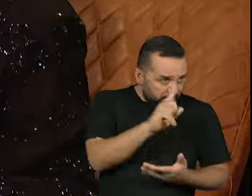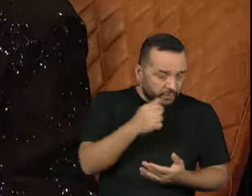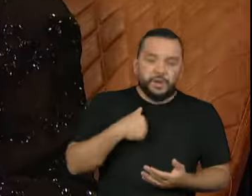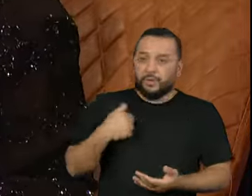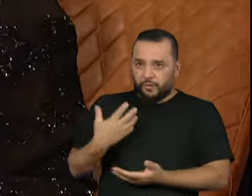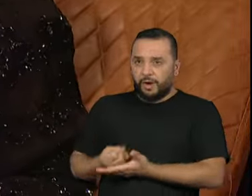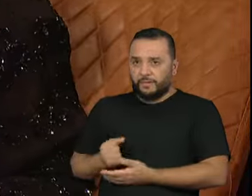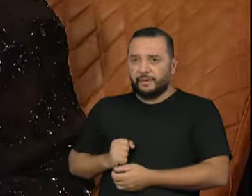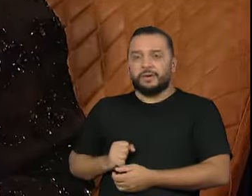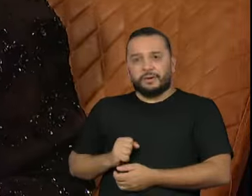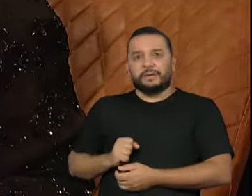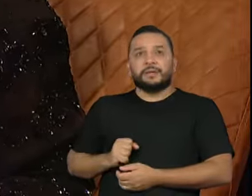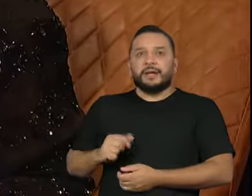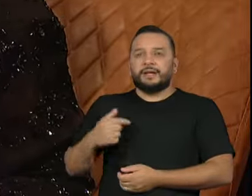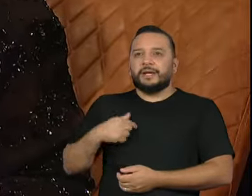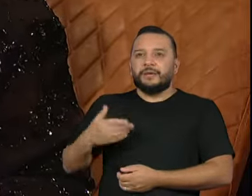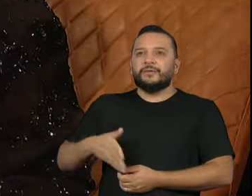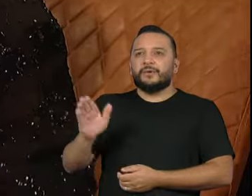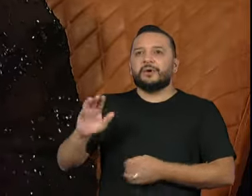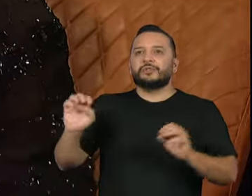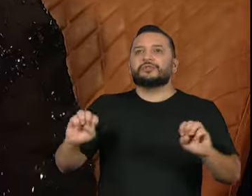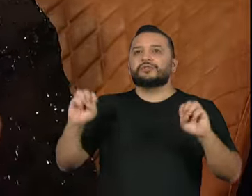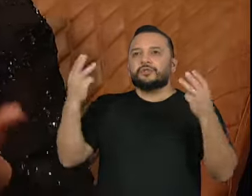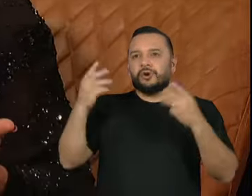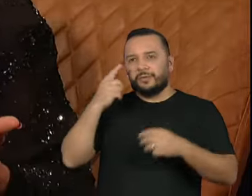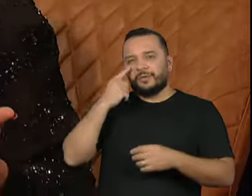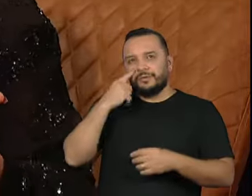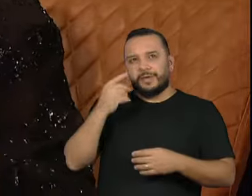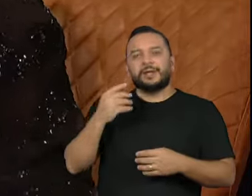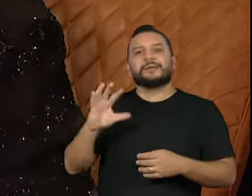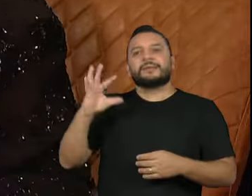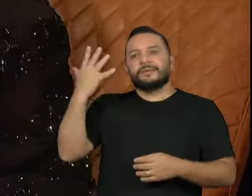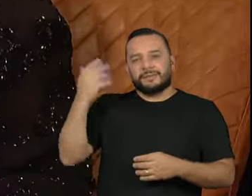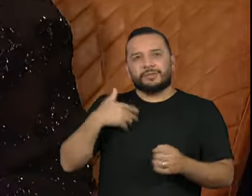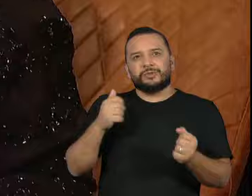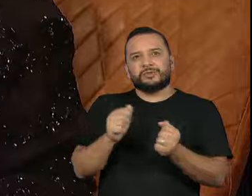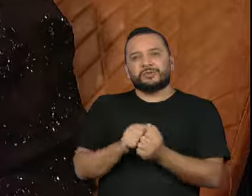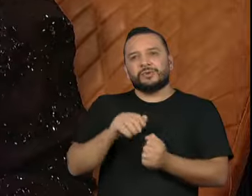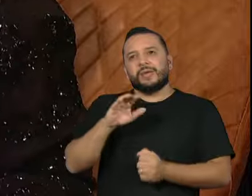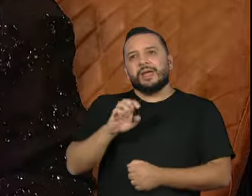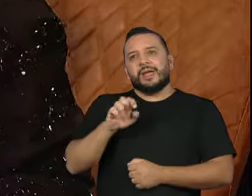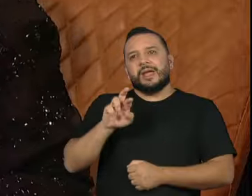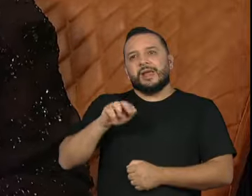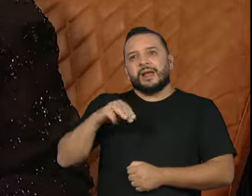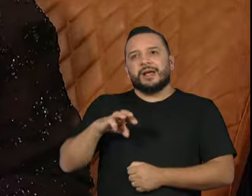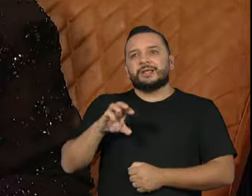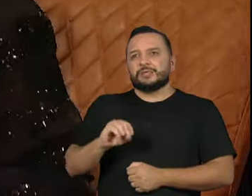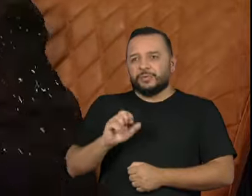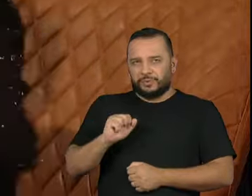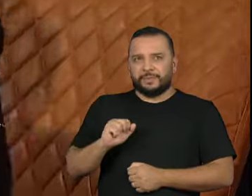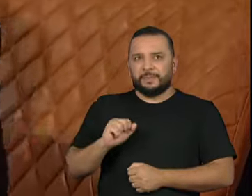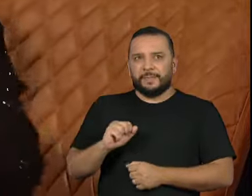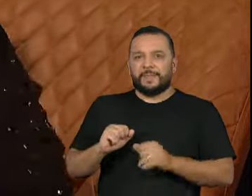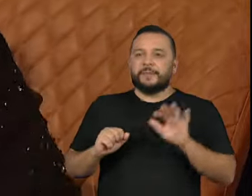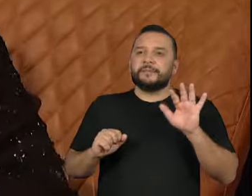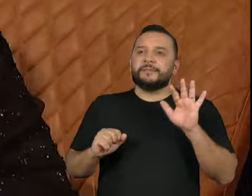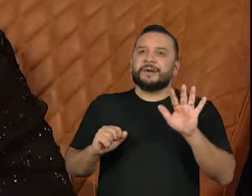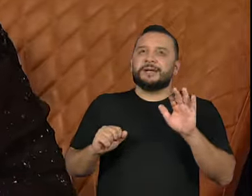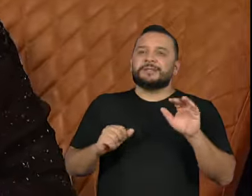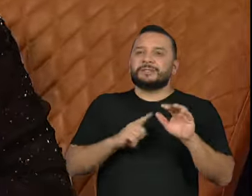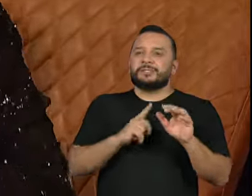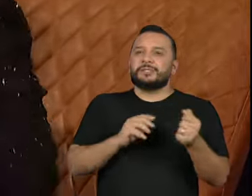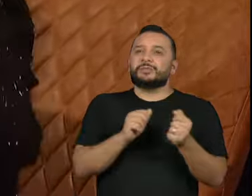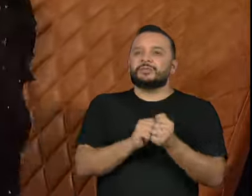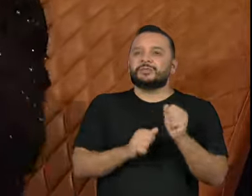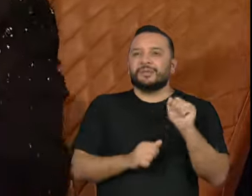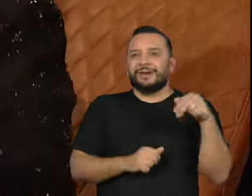ele foi lá no show para ver o que estava acontecendo, coisa incrível, com o Erasmo, né? Os dois foram. Mas só que nesse dia estava o André Midani,